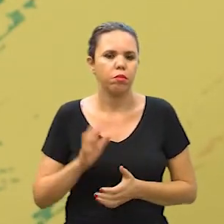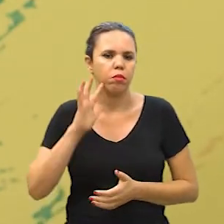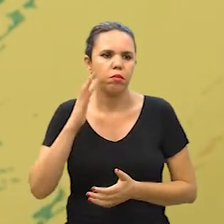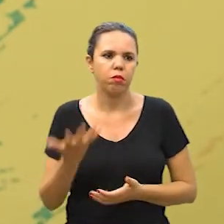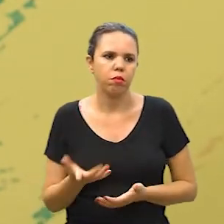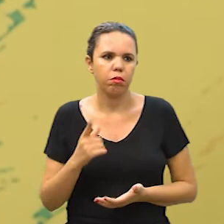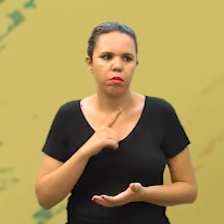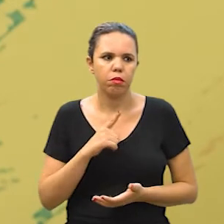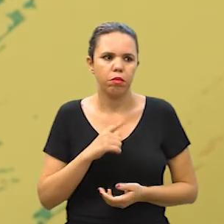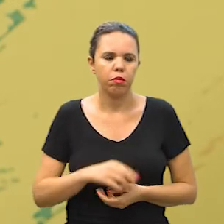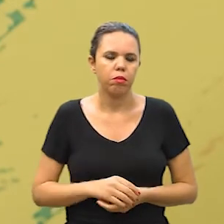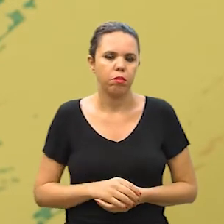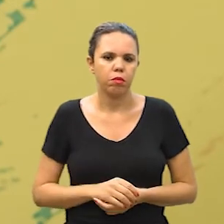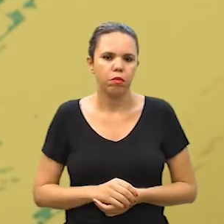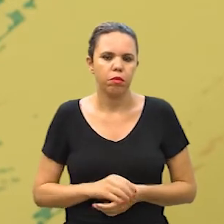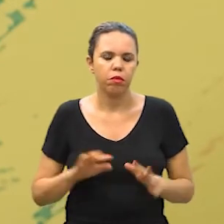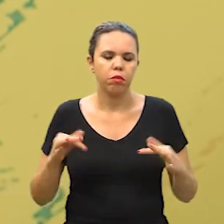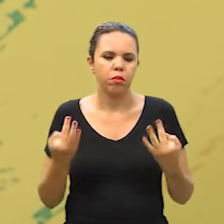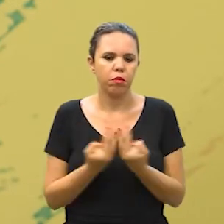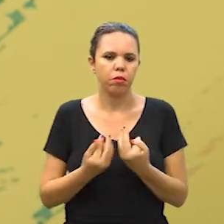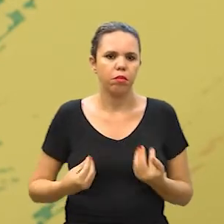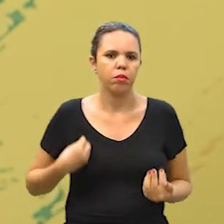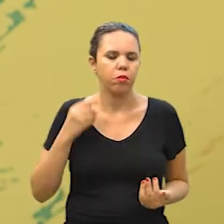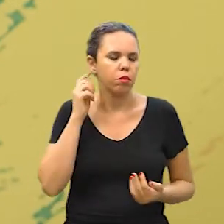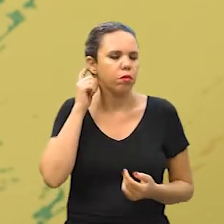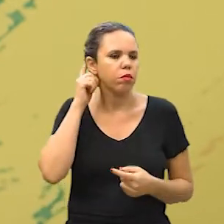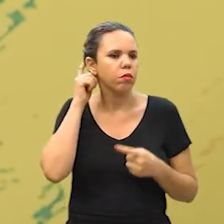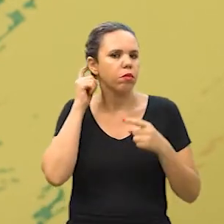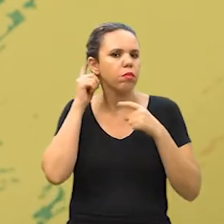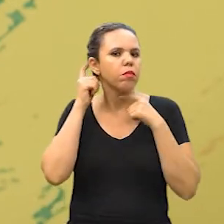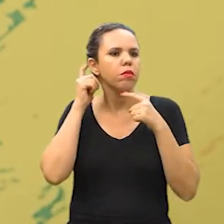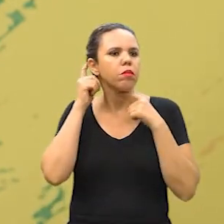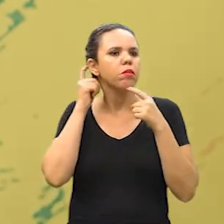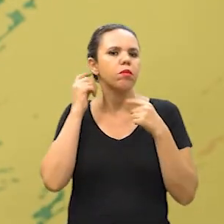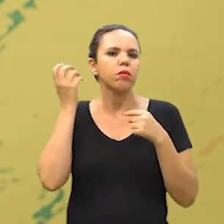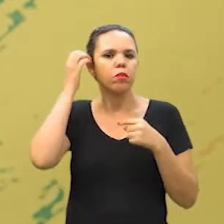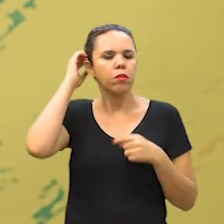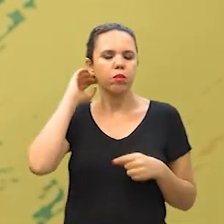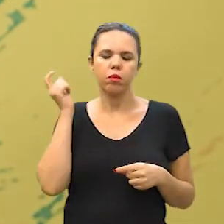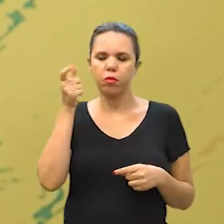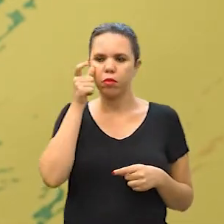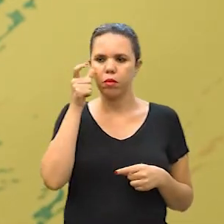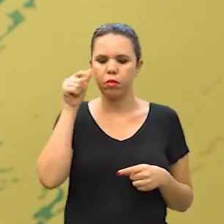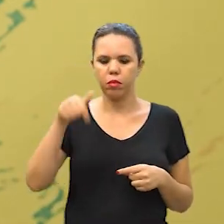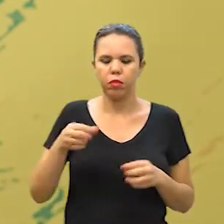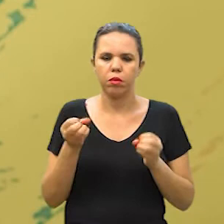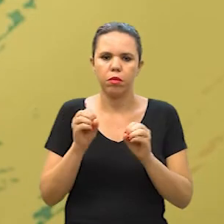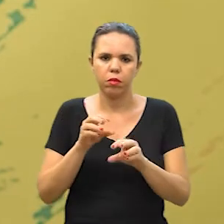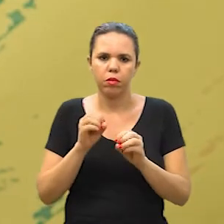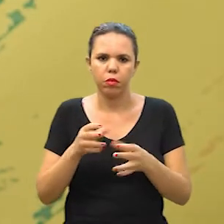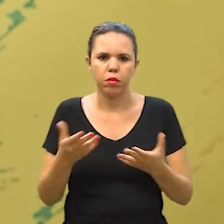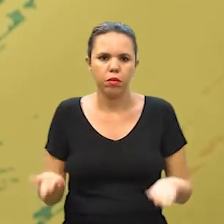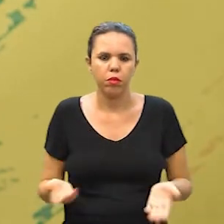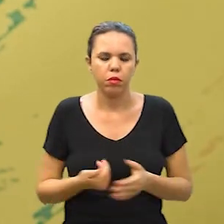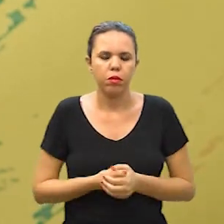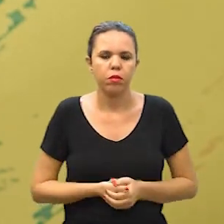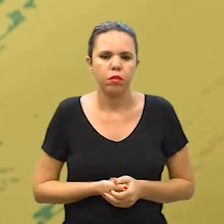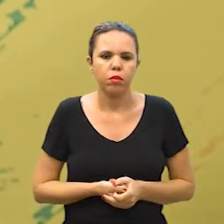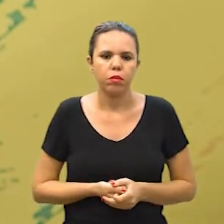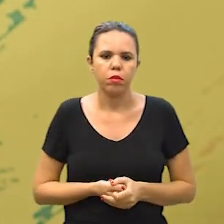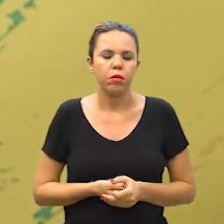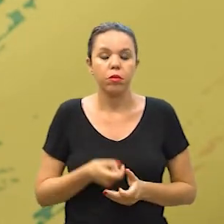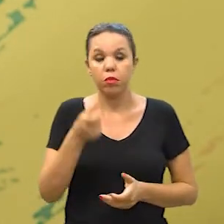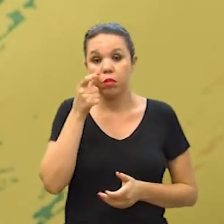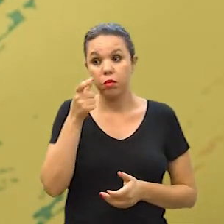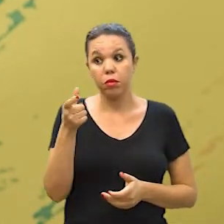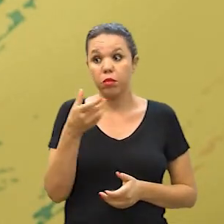repente os pais estão em dúvida, não é, assistindo aqui ao quadro De Olho na Educação. Olha